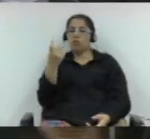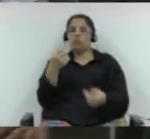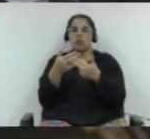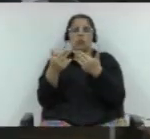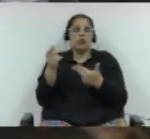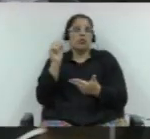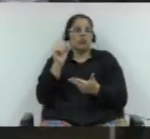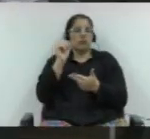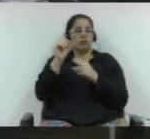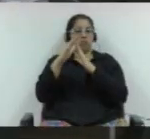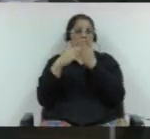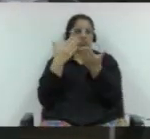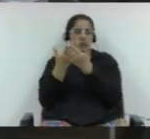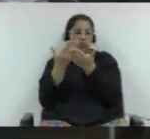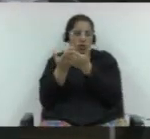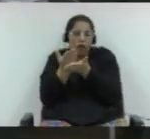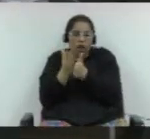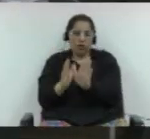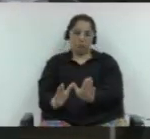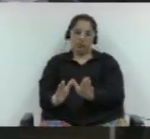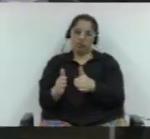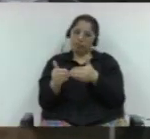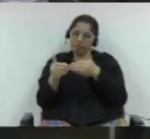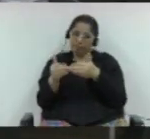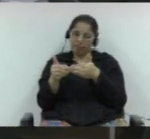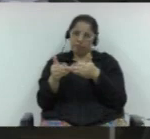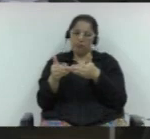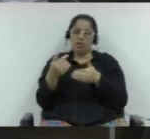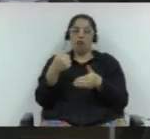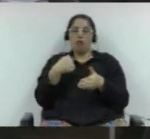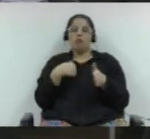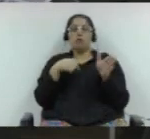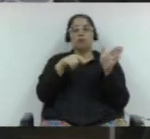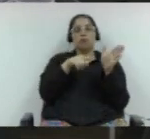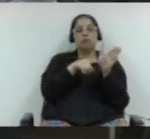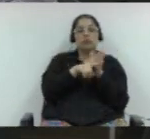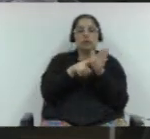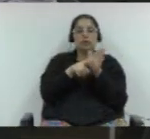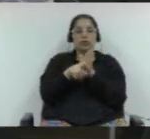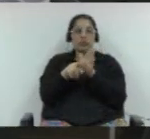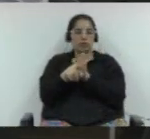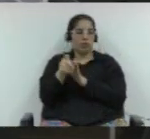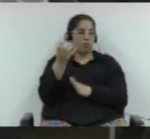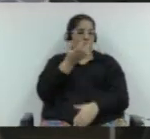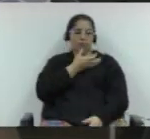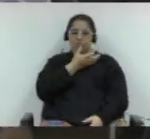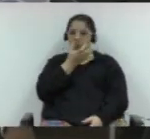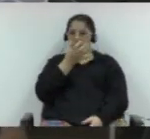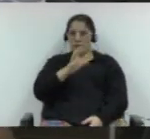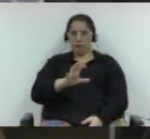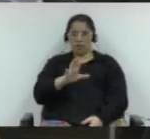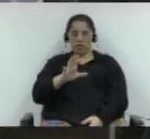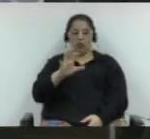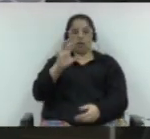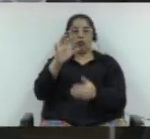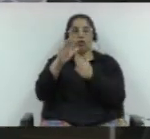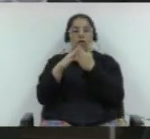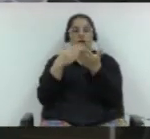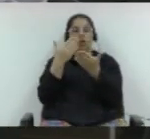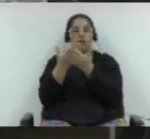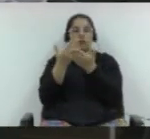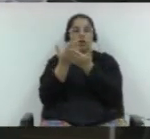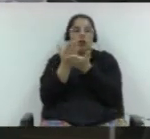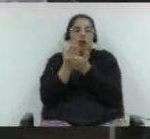a escola e quer desativar. Então eu estou questionando com esse requerimento que eu não quero que essa escola